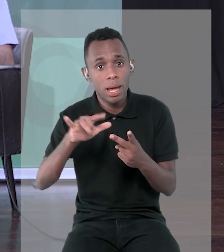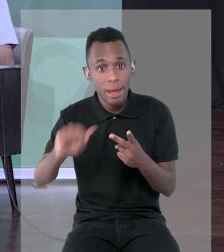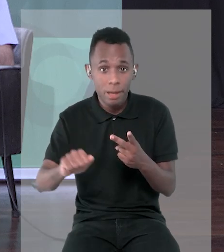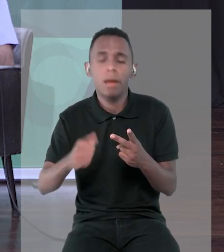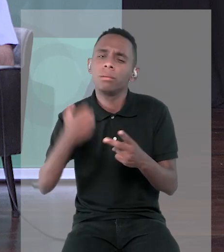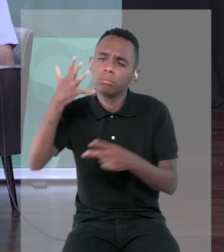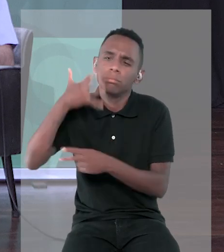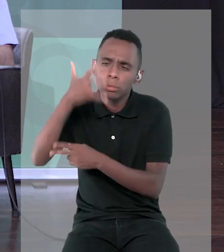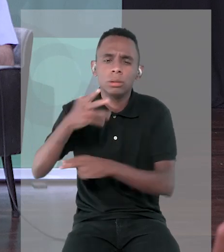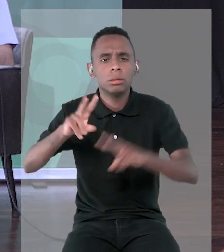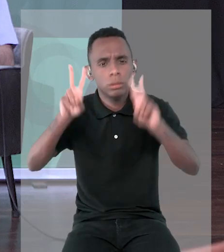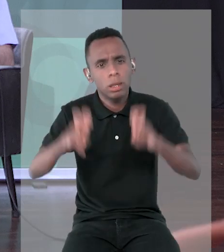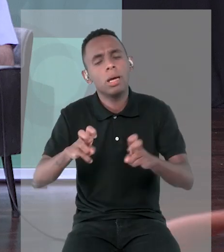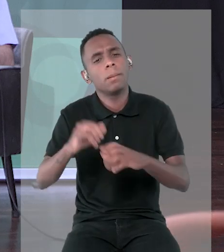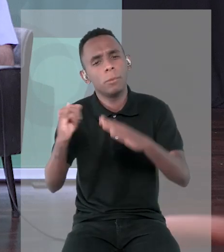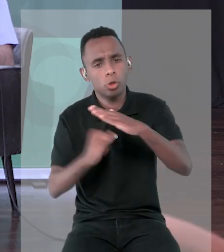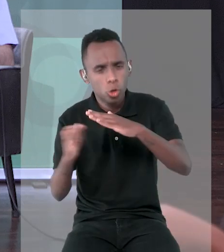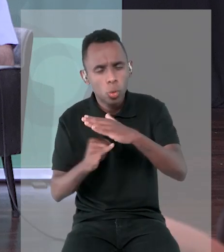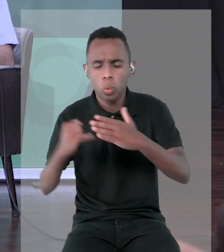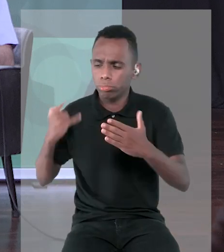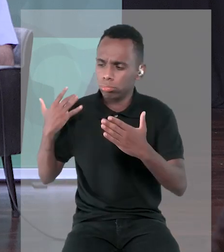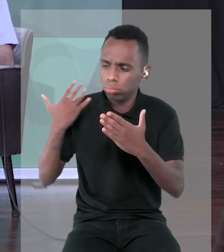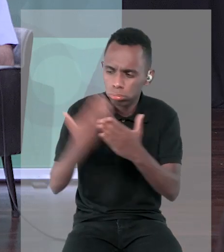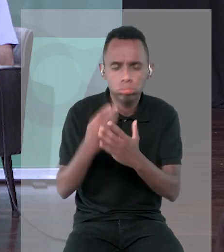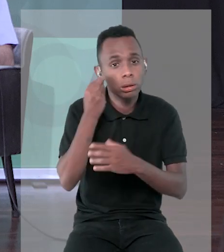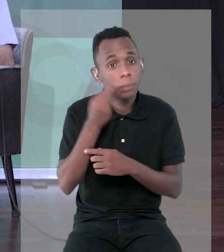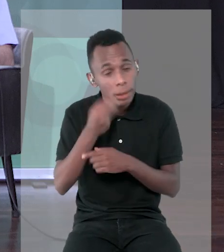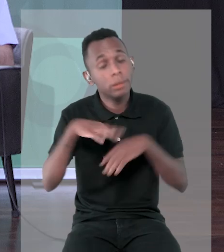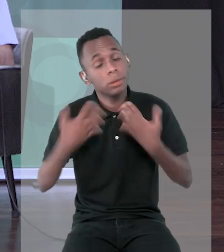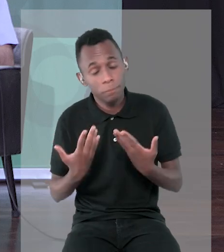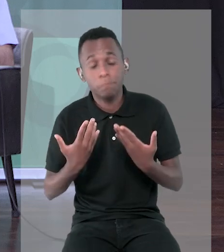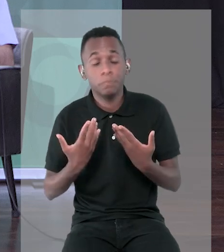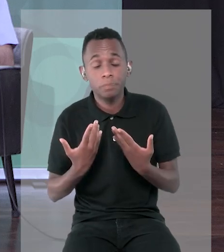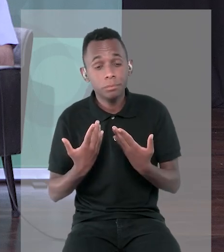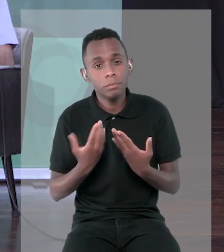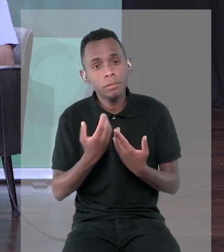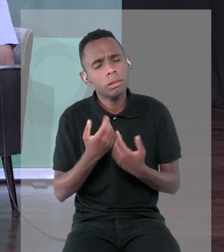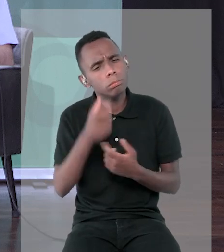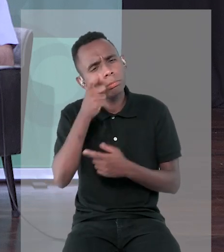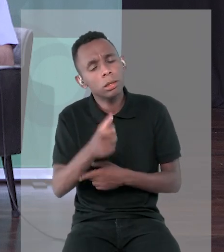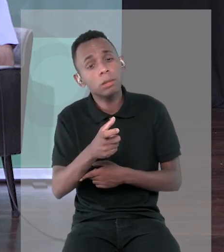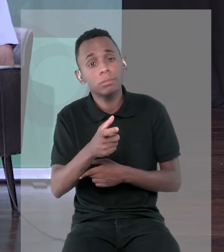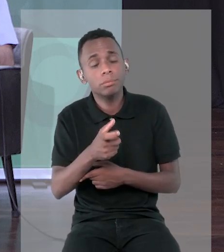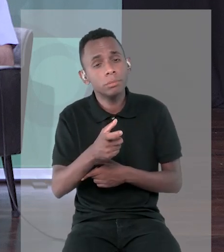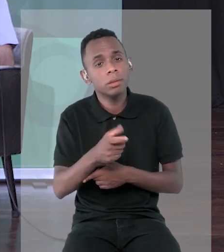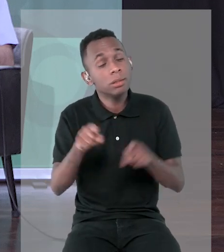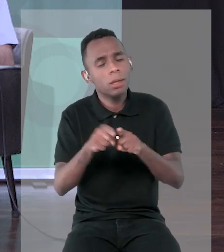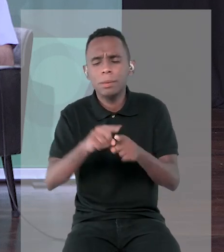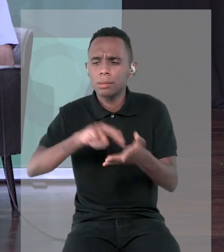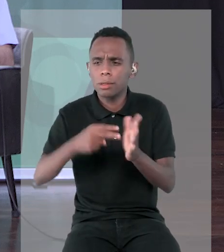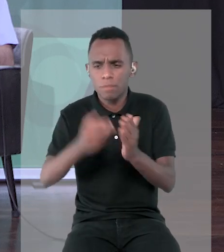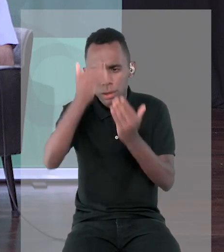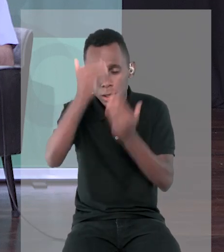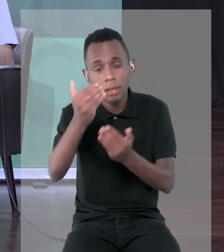falaram sobre o Instituto, sobre toda a trajetória do Instituto, e é muito, muito curioso e ao mesmo tempo gratificante